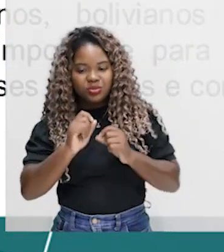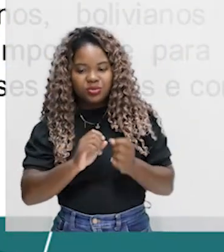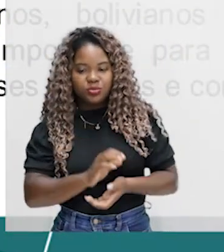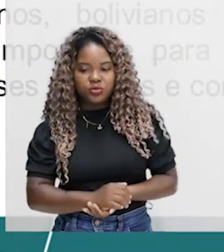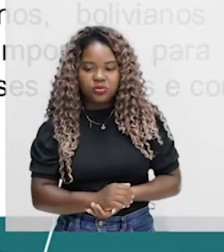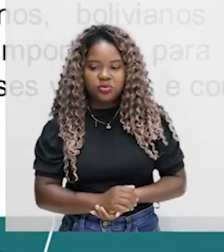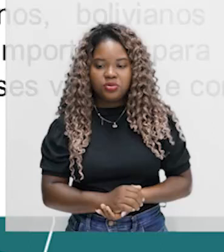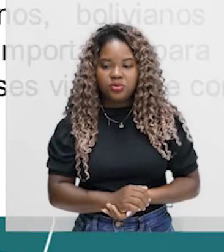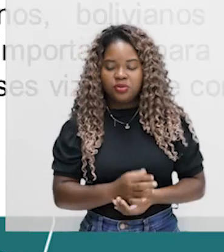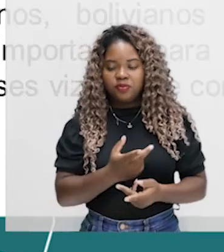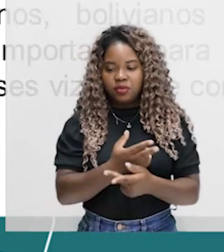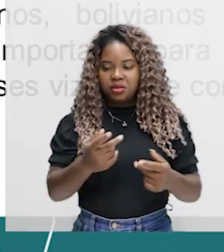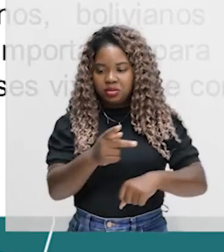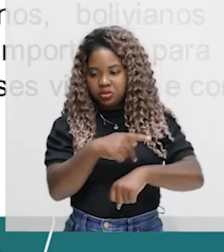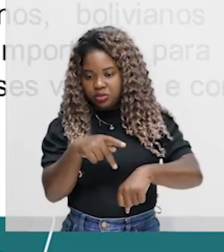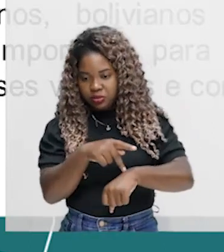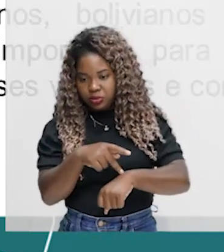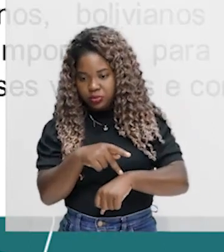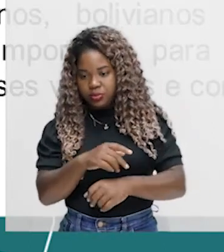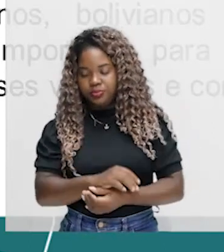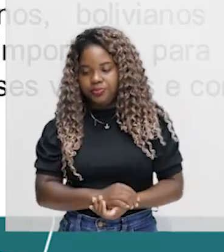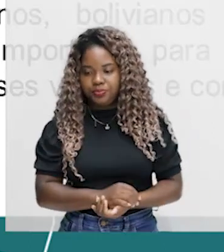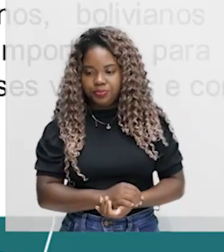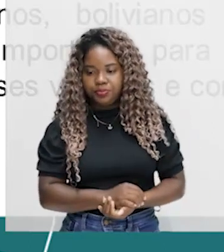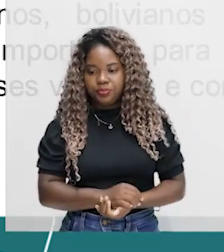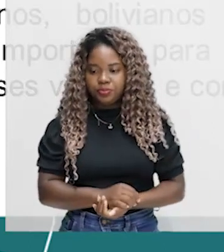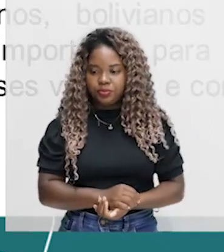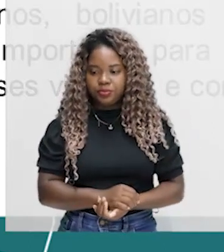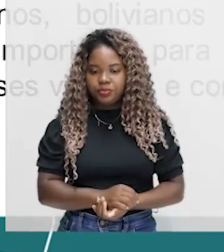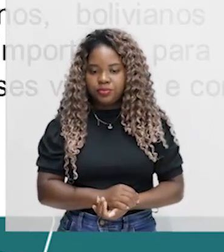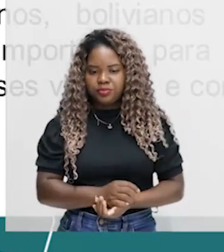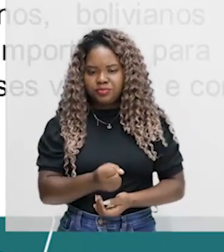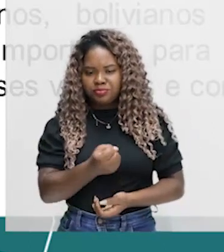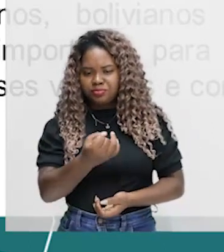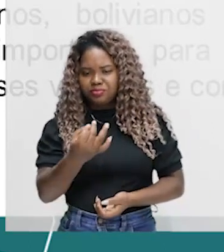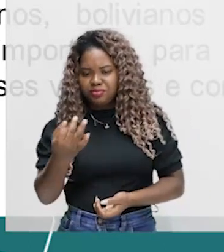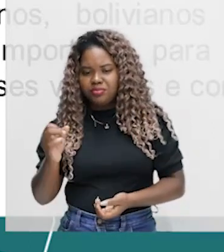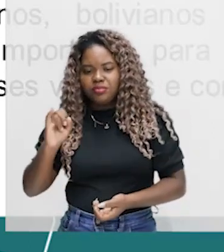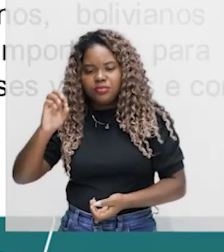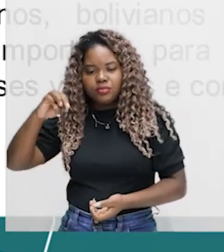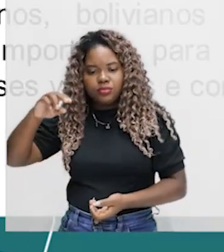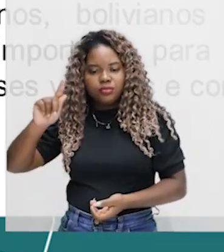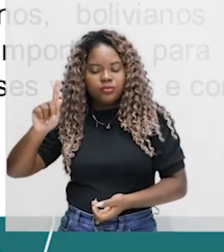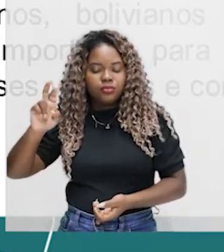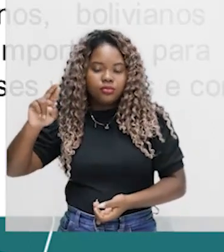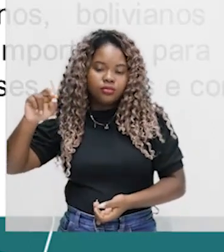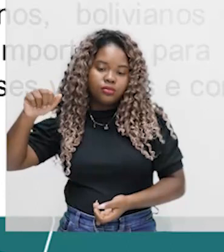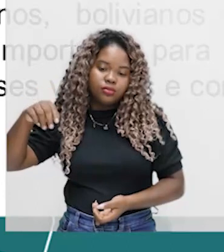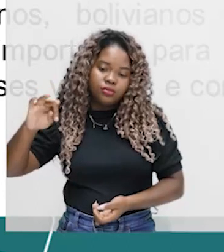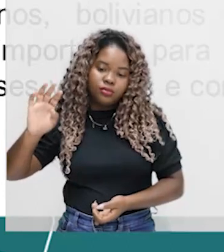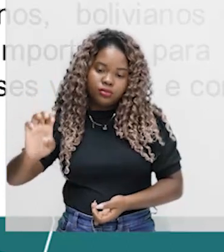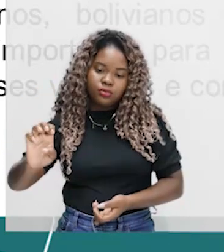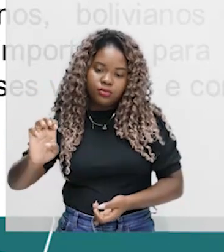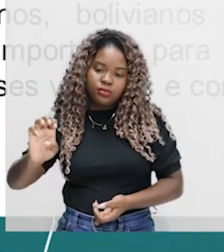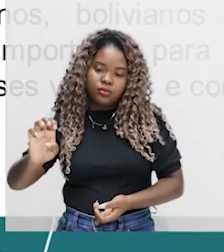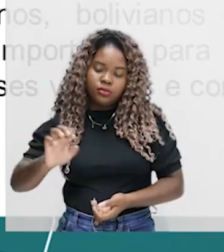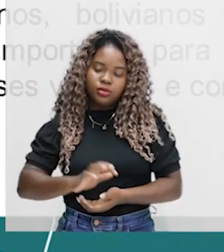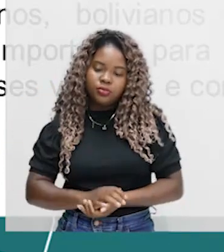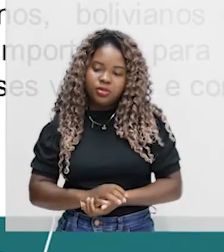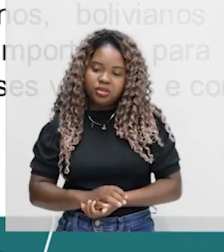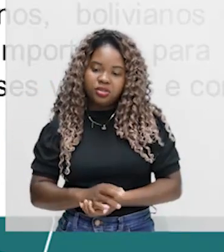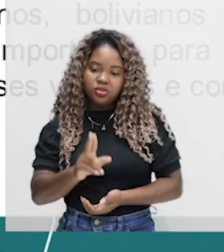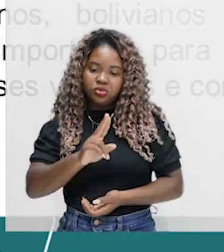fronteiras com diversos países sul-americanos e a grande quantidade de imigrantes falantes de